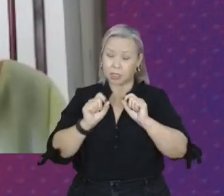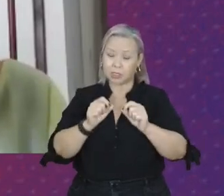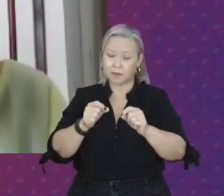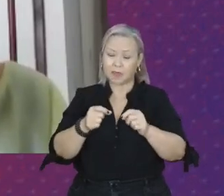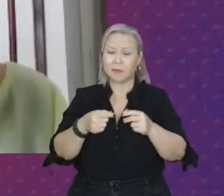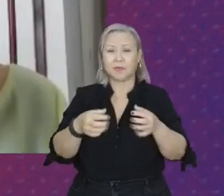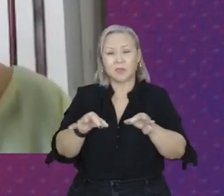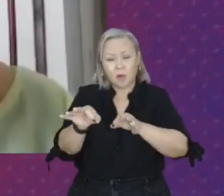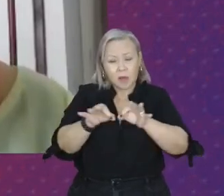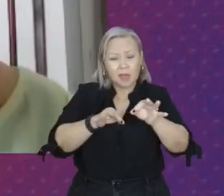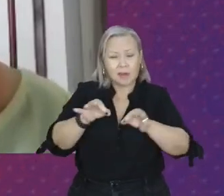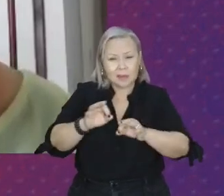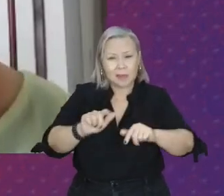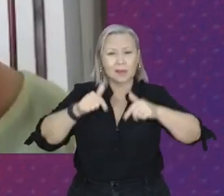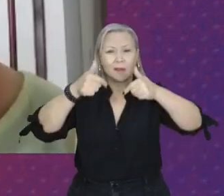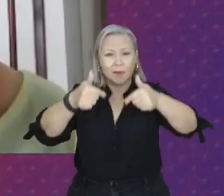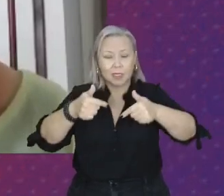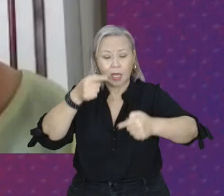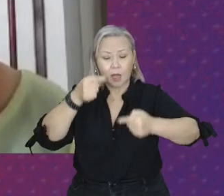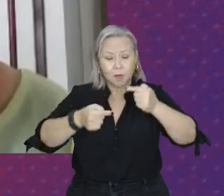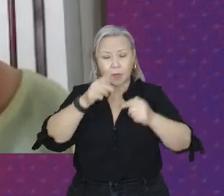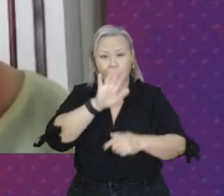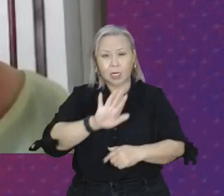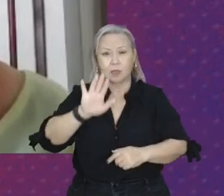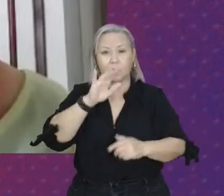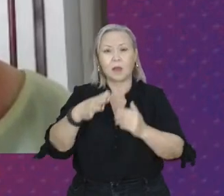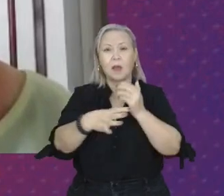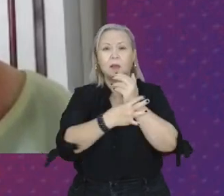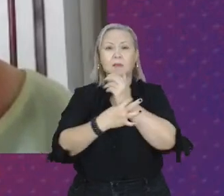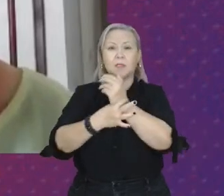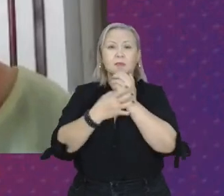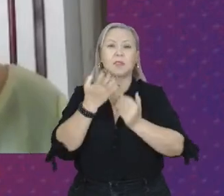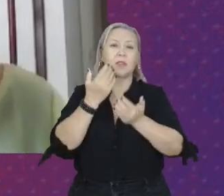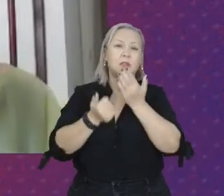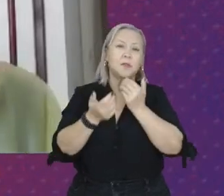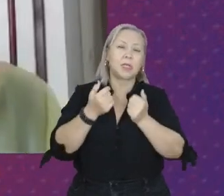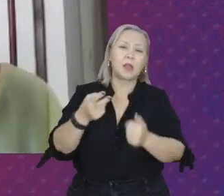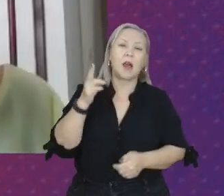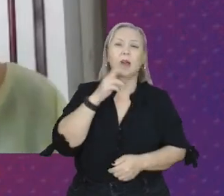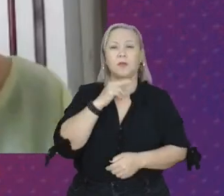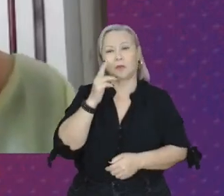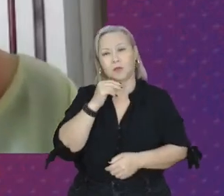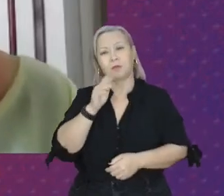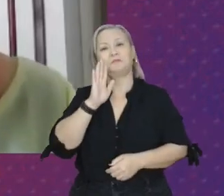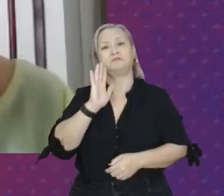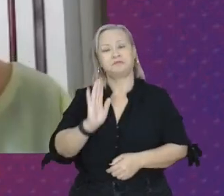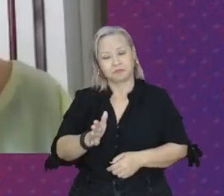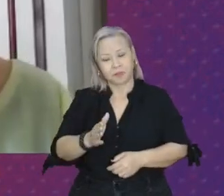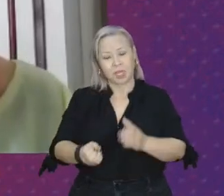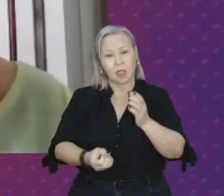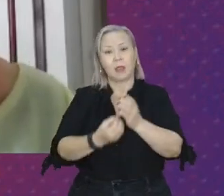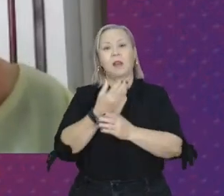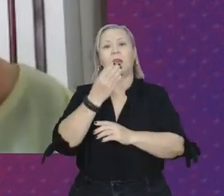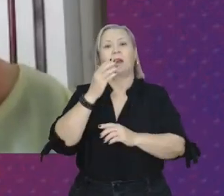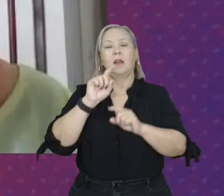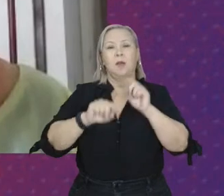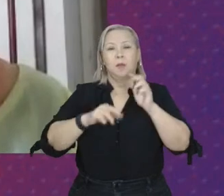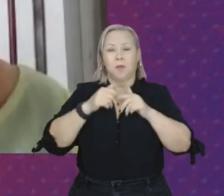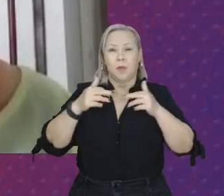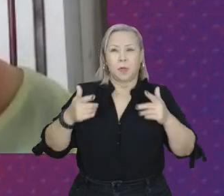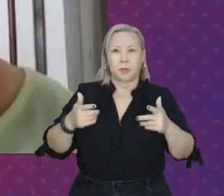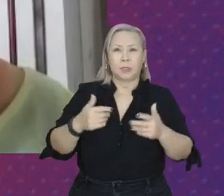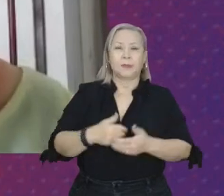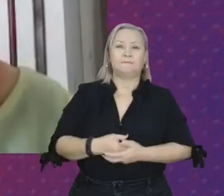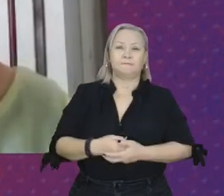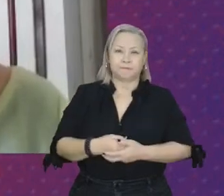construindo, tendo à frente a Política Nacional de Segurança Alimentar e Nutricional, já traduzida em 2